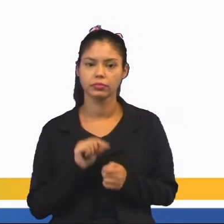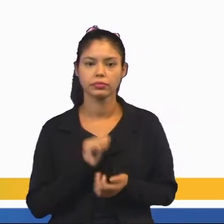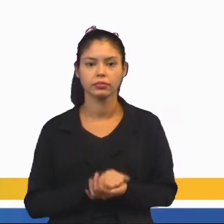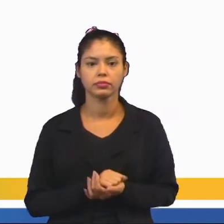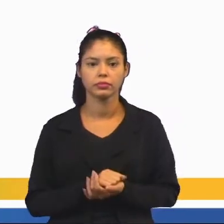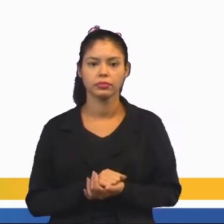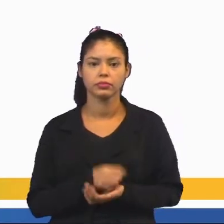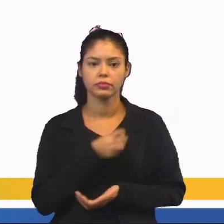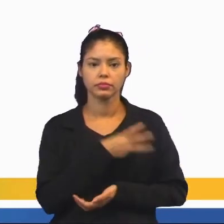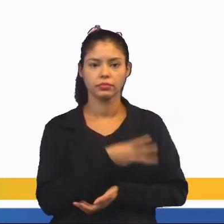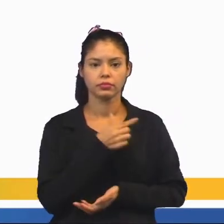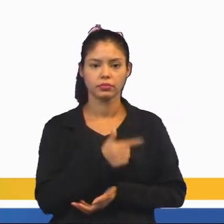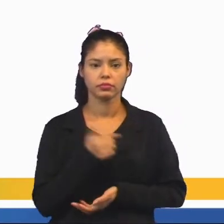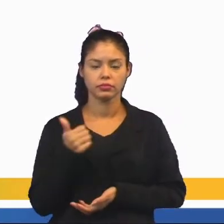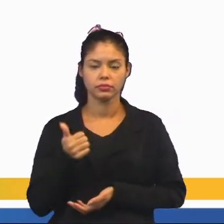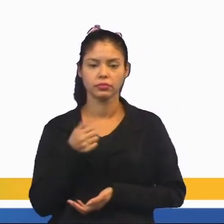foram